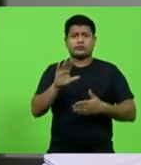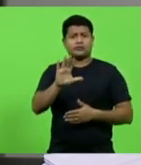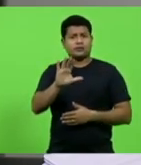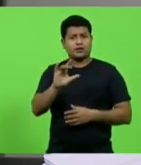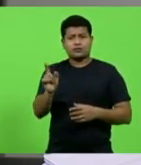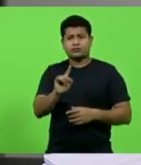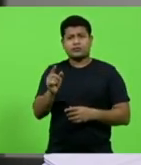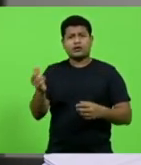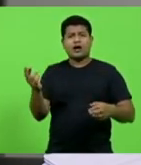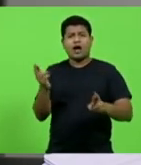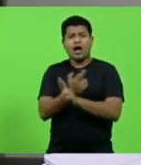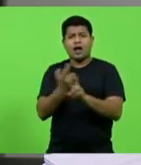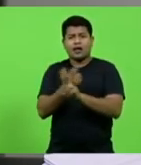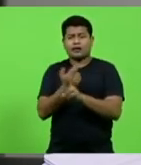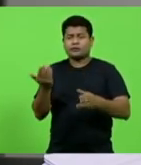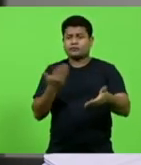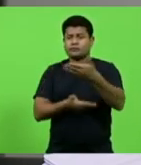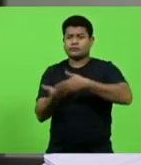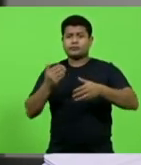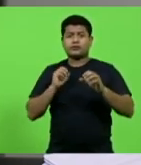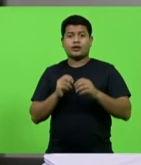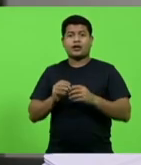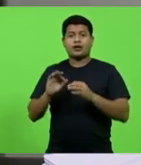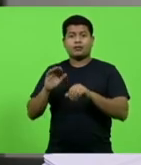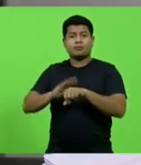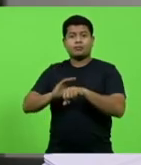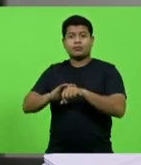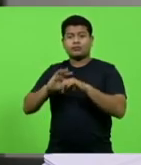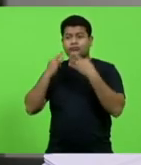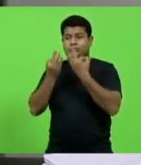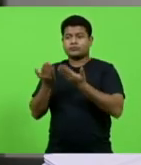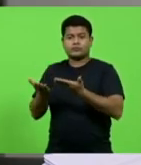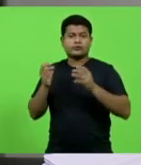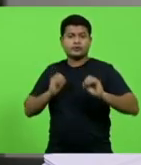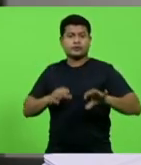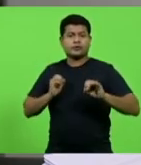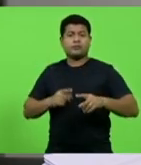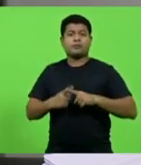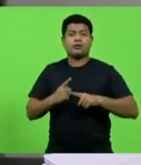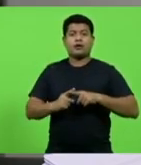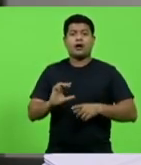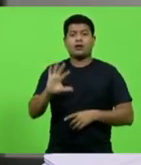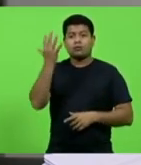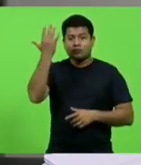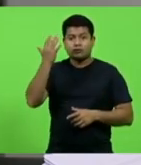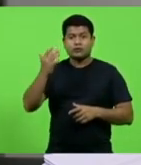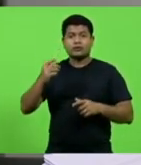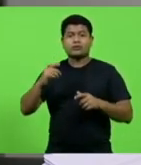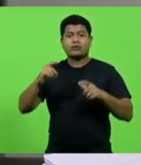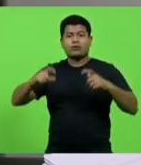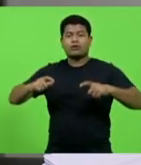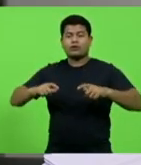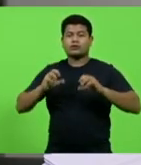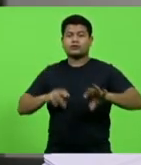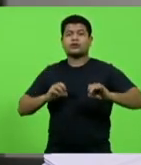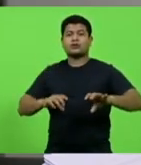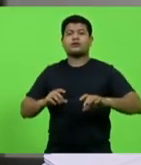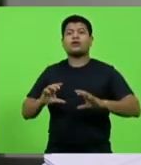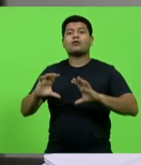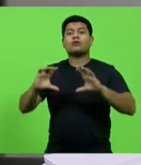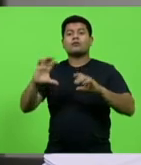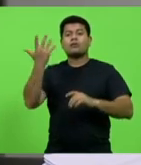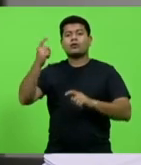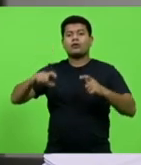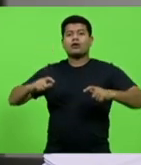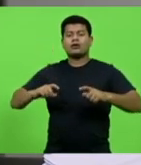de educar das famílias. Porque a educação acontece na relação entre comunidade, sociedade e escola. Quem